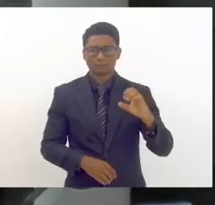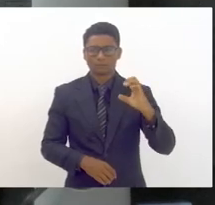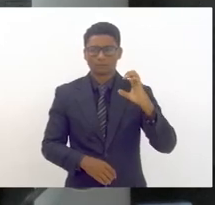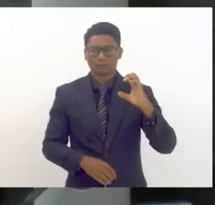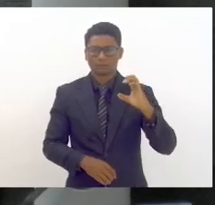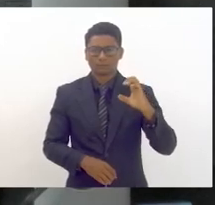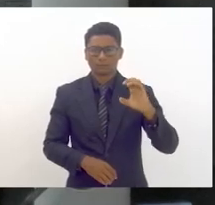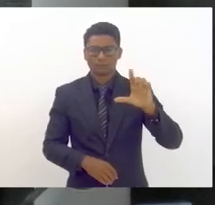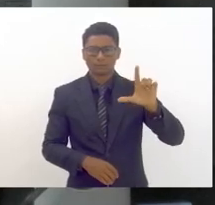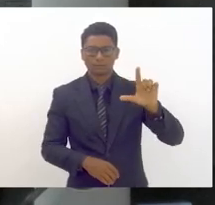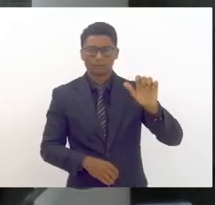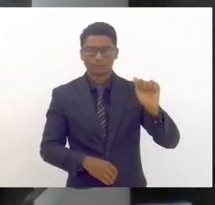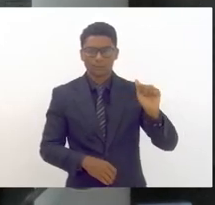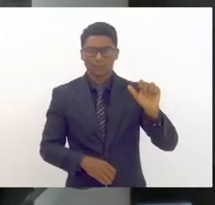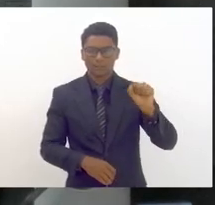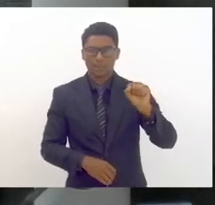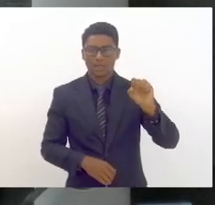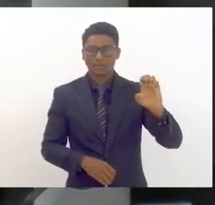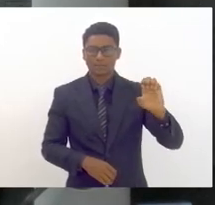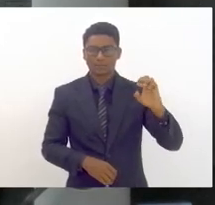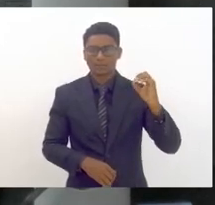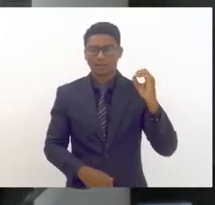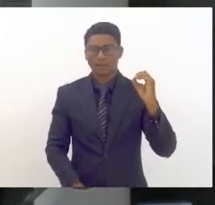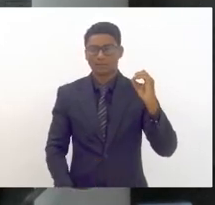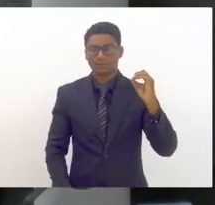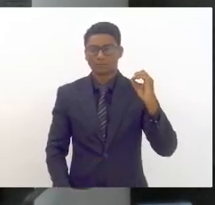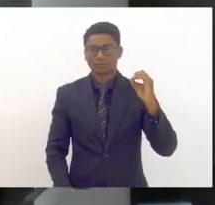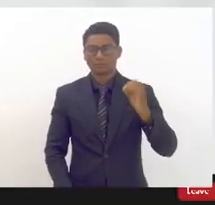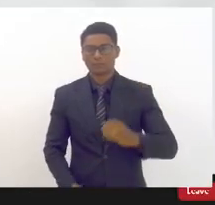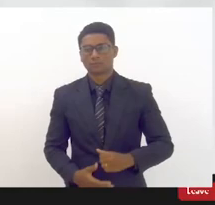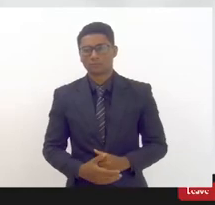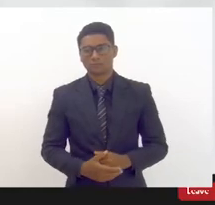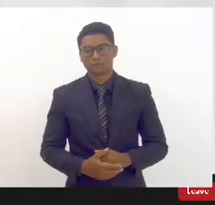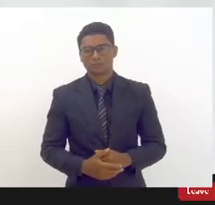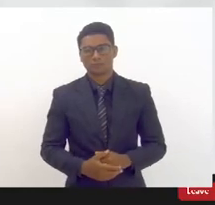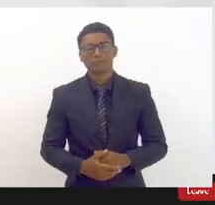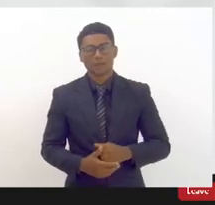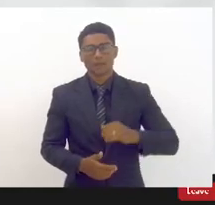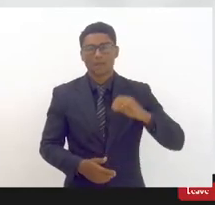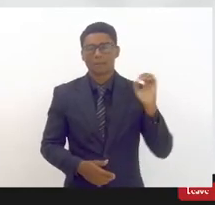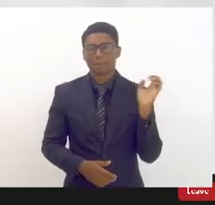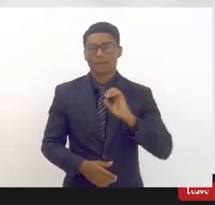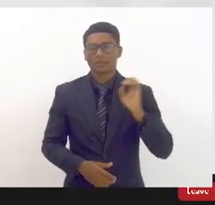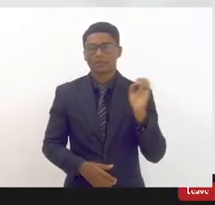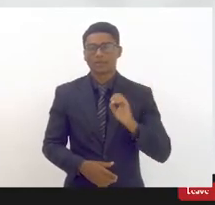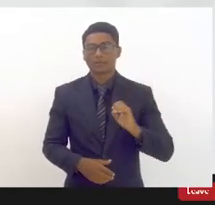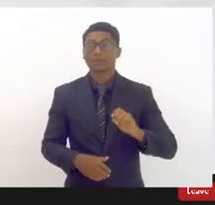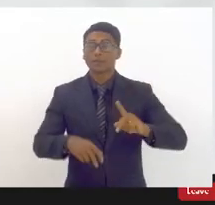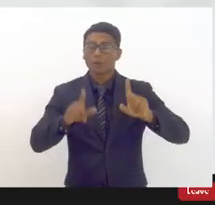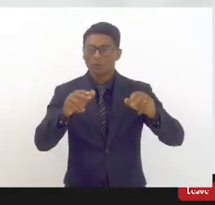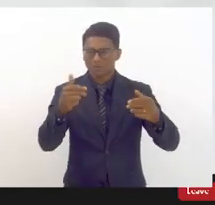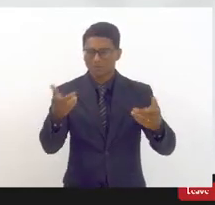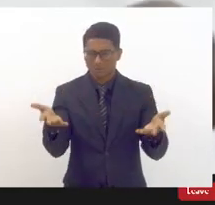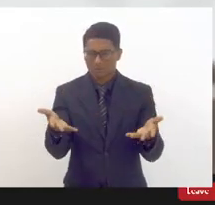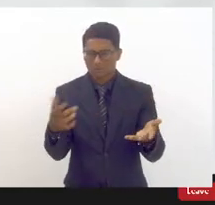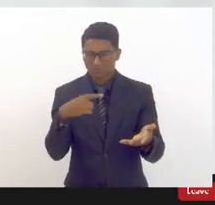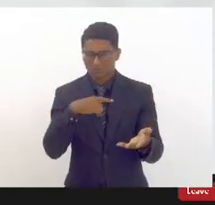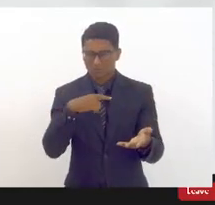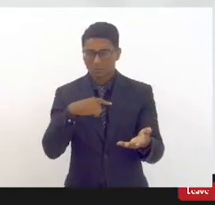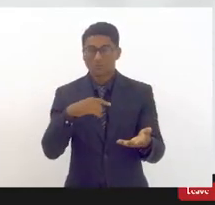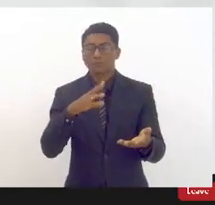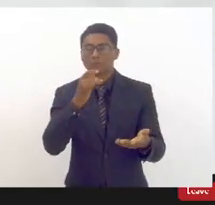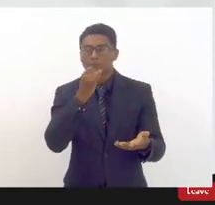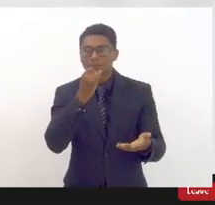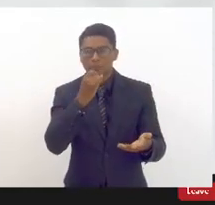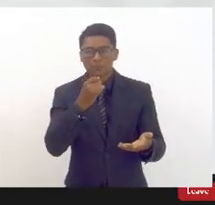SMS Classe Zero. É uma classificação, é um SMS de emergência igual funciona o atual, só que ao invés de ele simplesmente